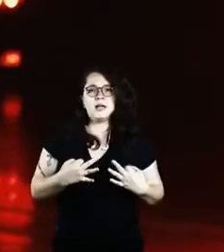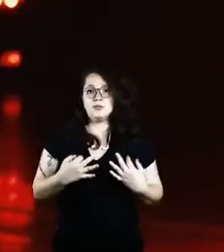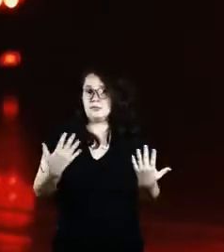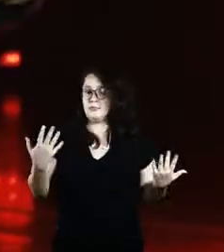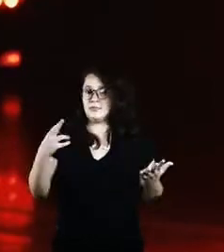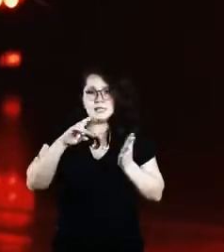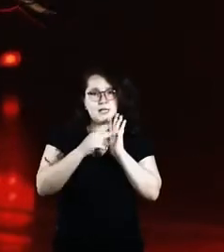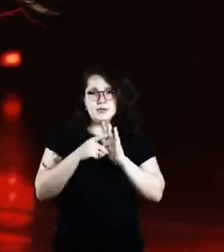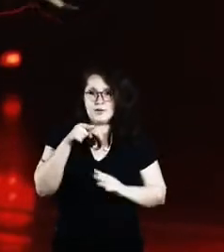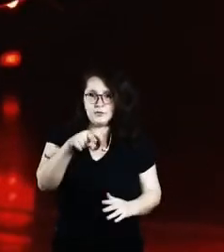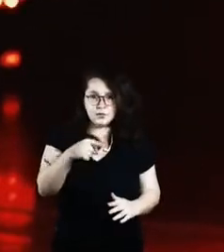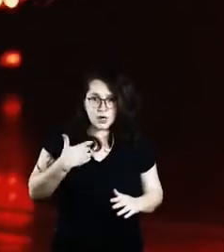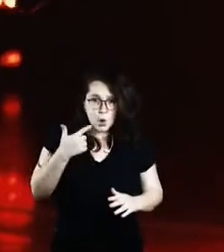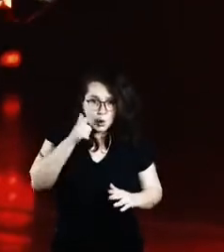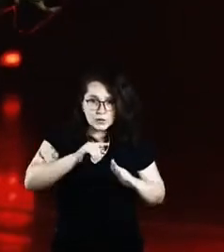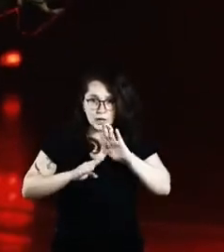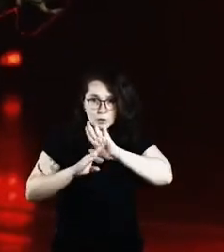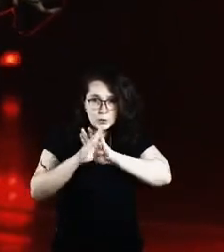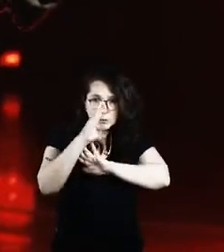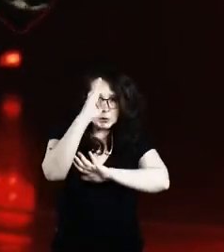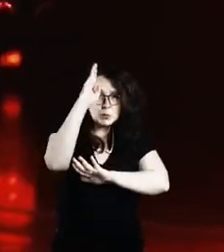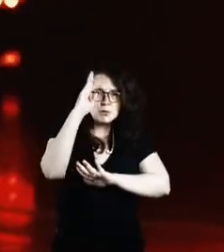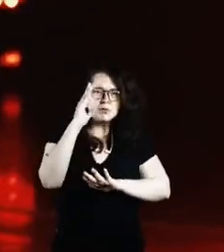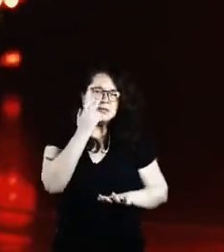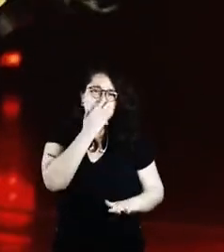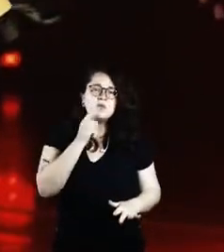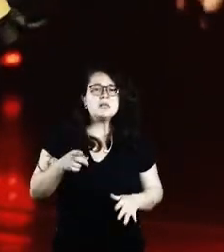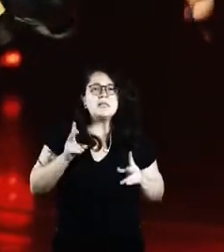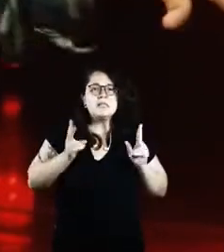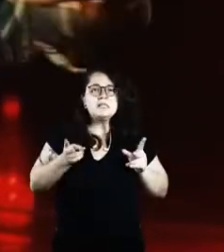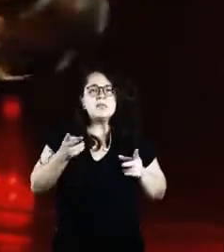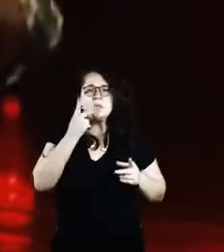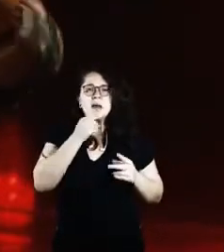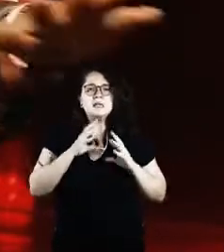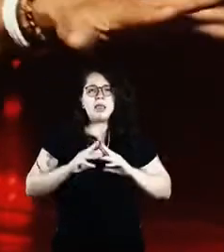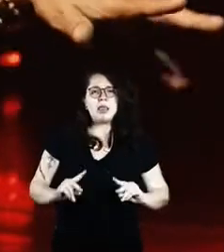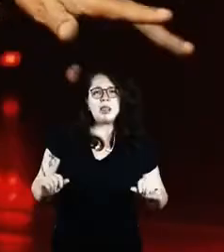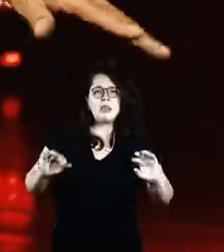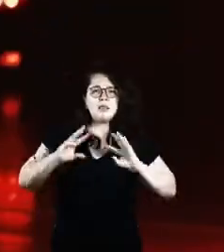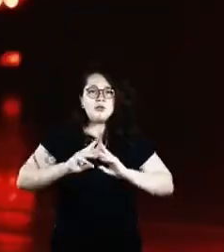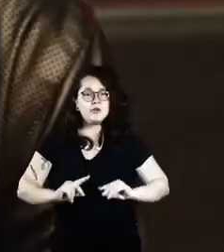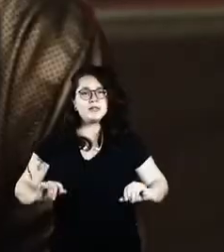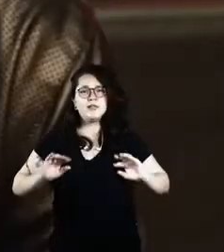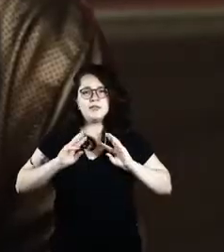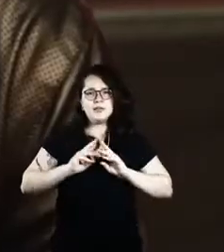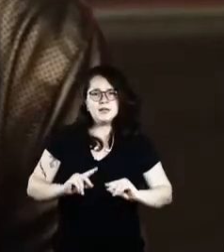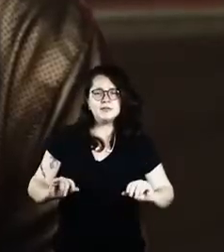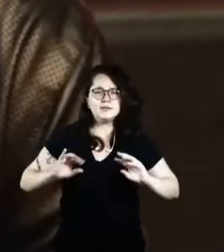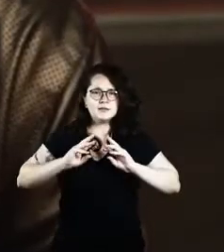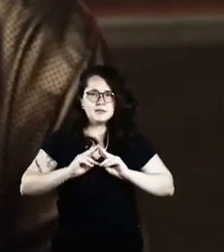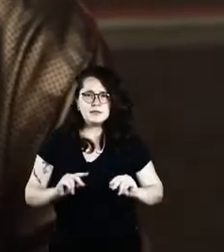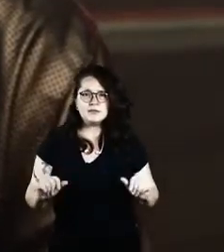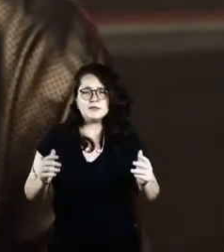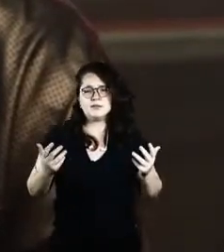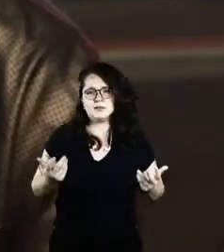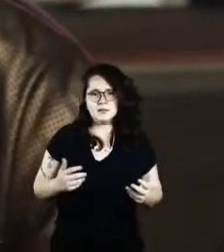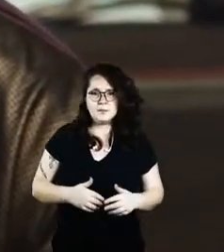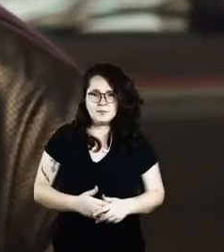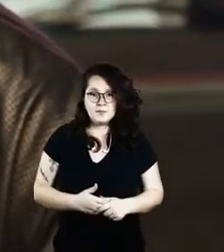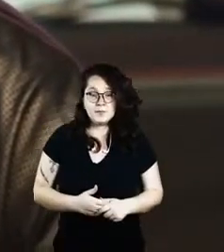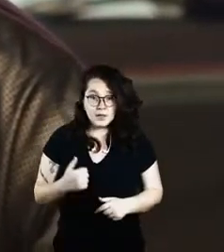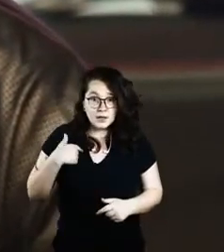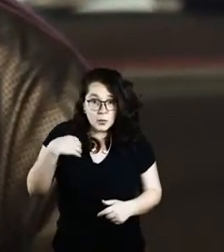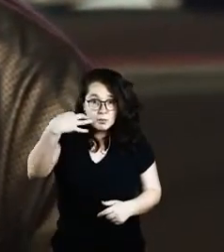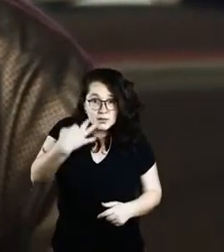cresce. Então fica aquela coisa minguada. Entendo? Vira coisa de qualquer um. Então, vamos fazer um